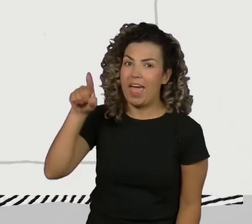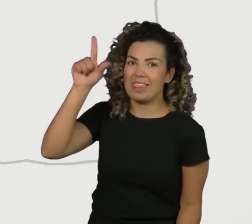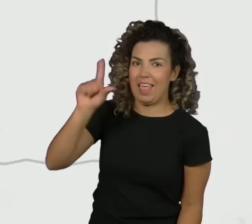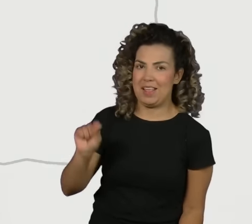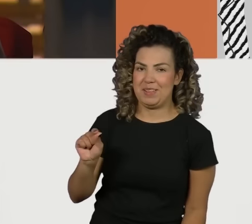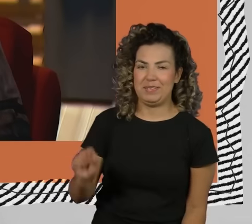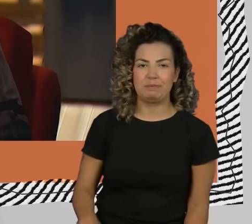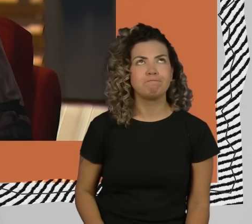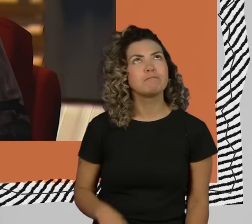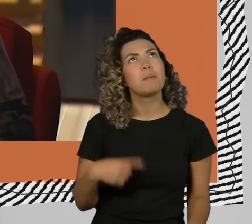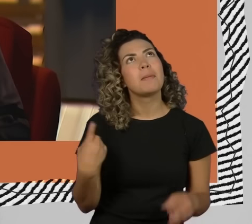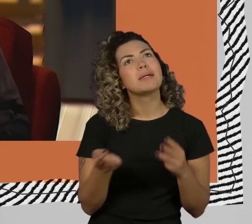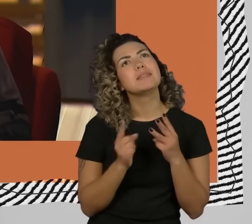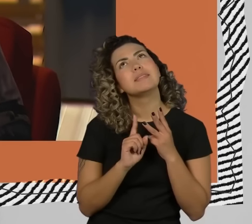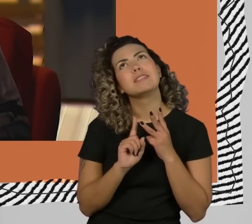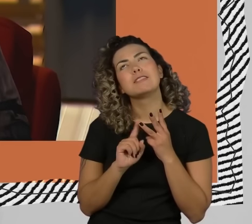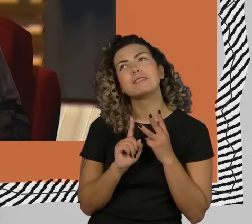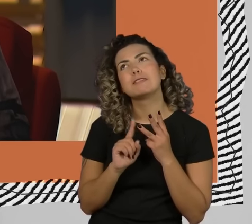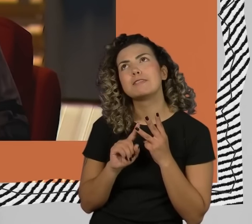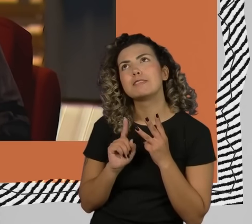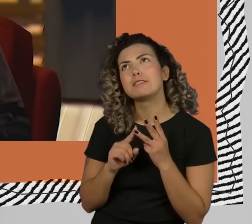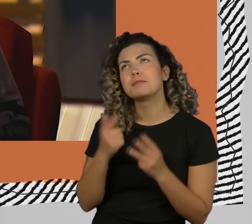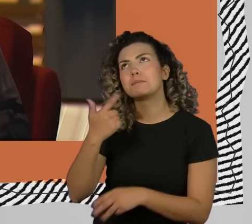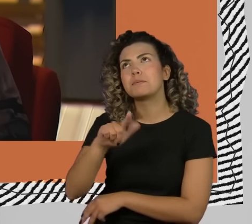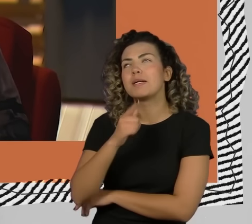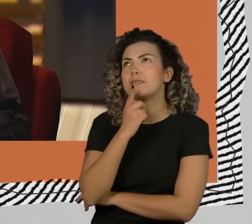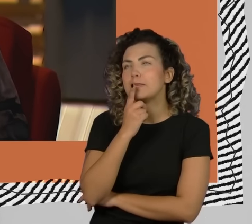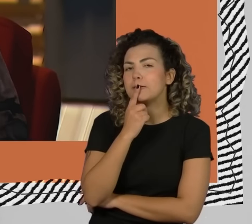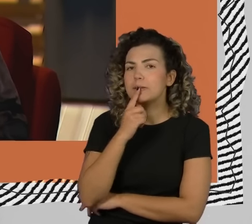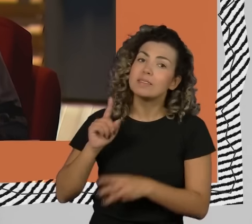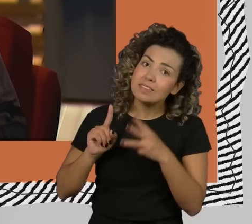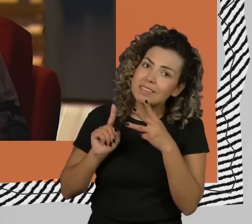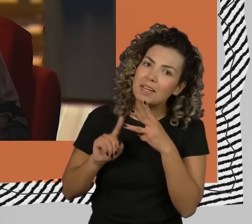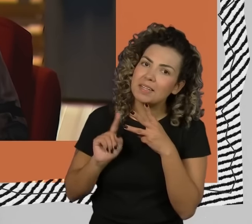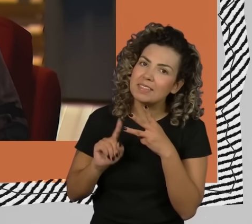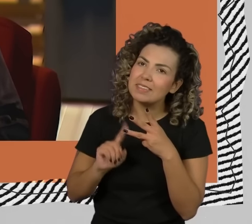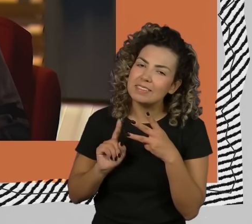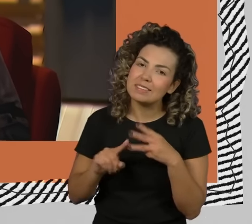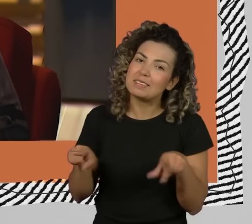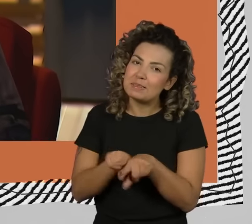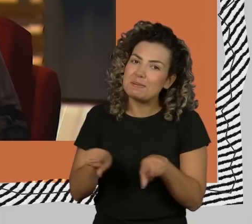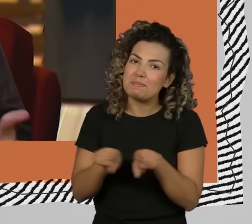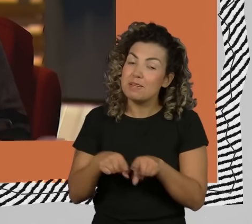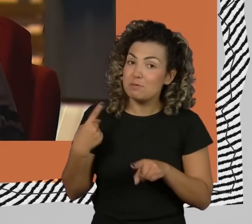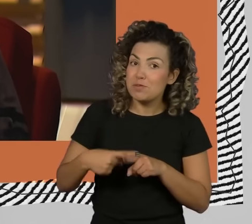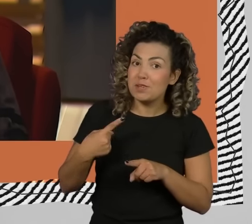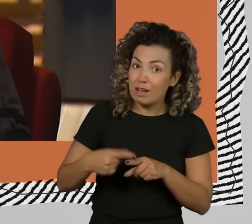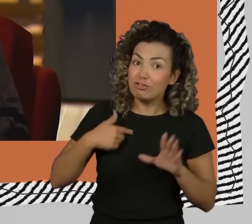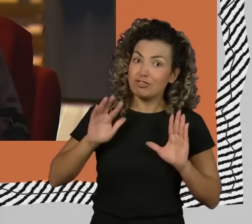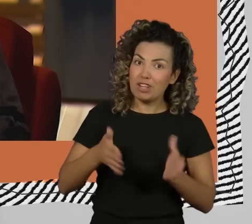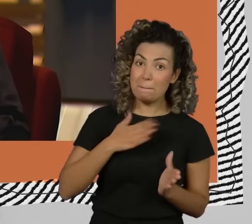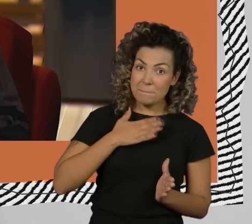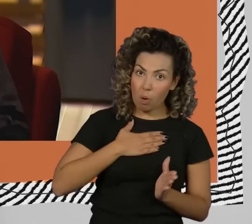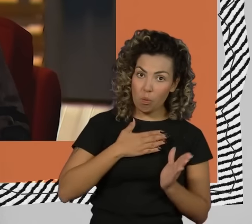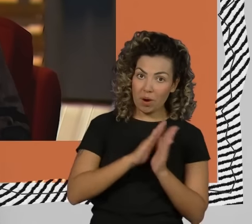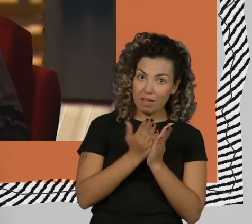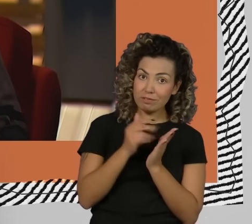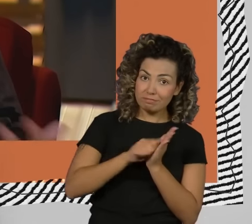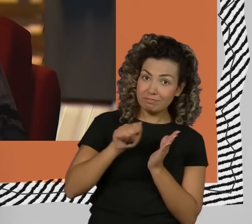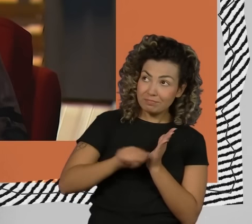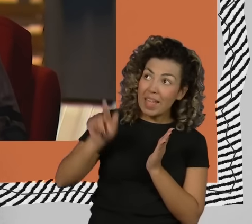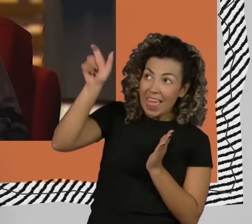muito. E tem que falar outro, porque eu tenho que falar dele, porque eu escrevi um livro sobre ele, né? E eu